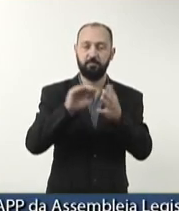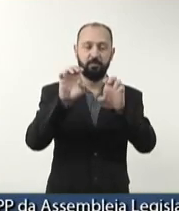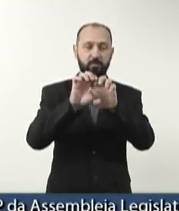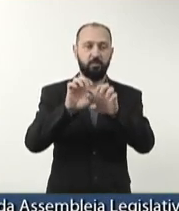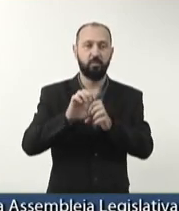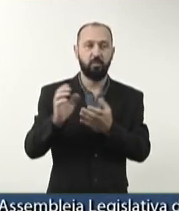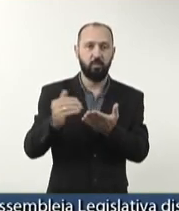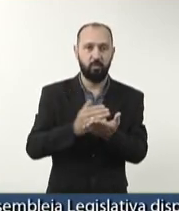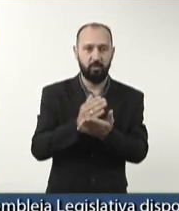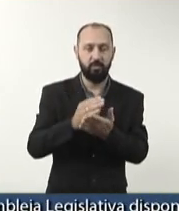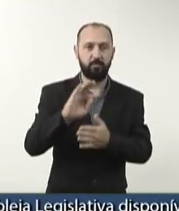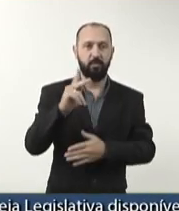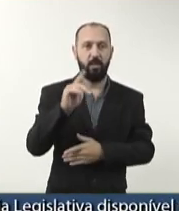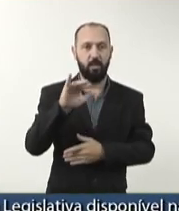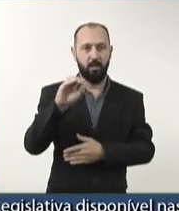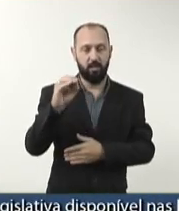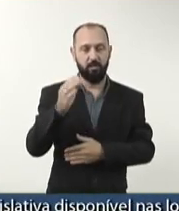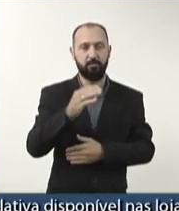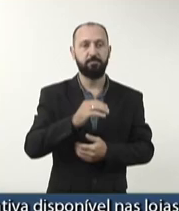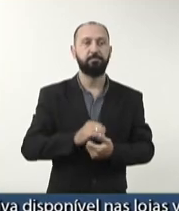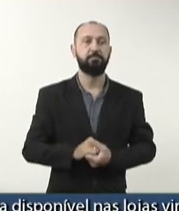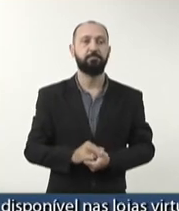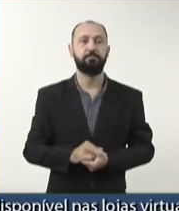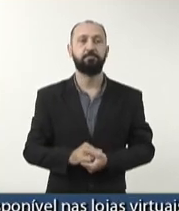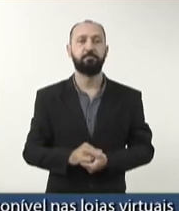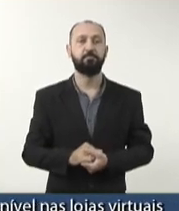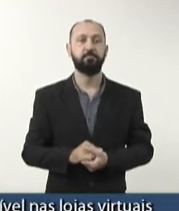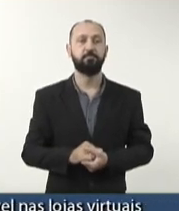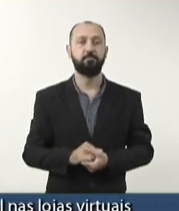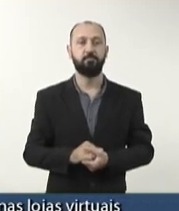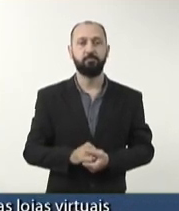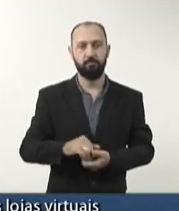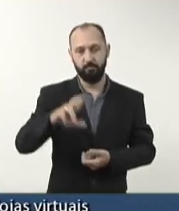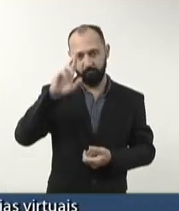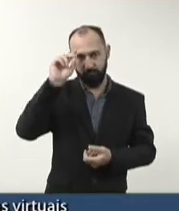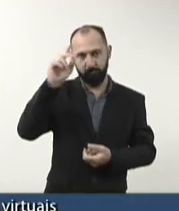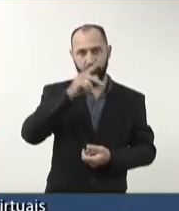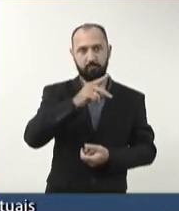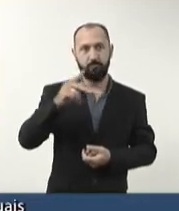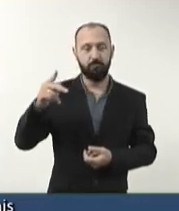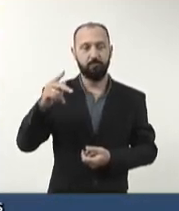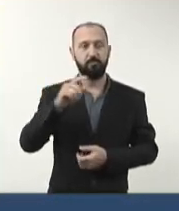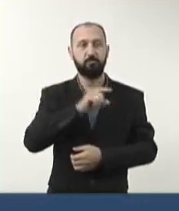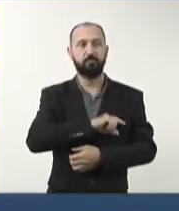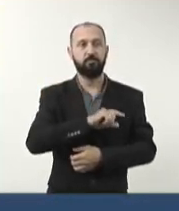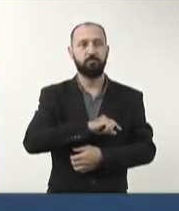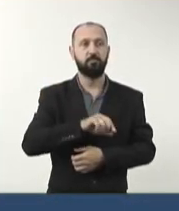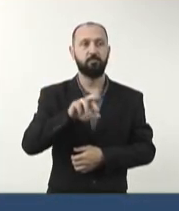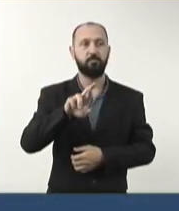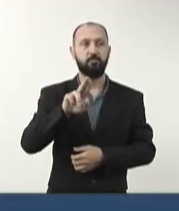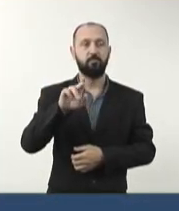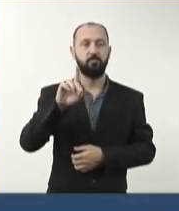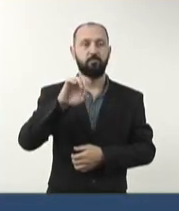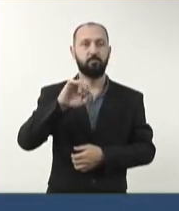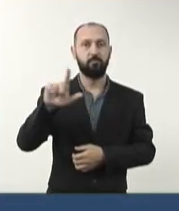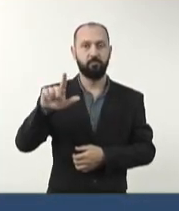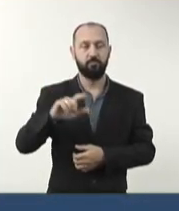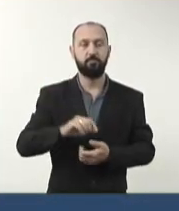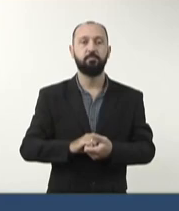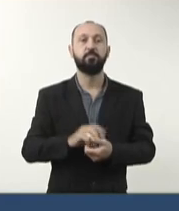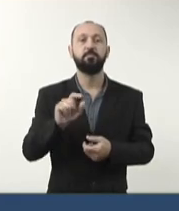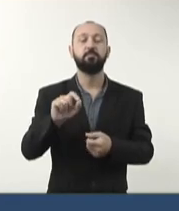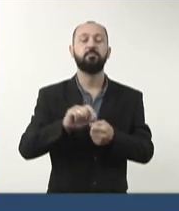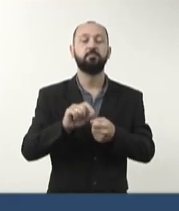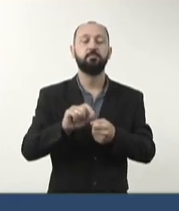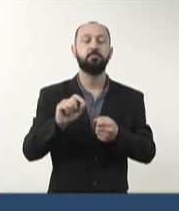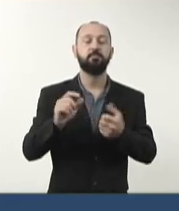e Logística, senhor Hélio Pelufo Filho, e ao diretor-presidente do DETRAN, Rudel Espíndola Trindade, para que